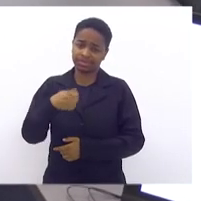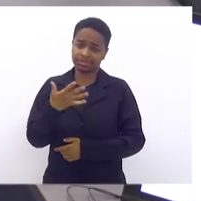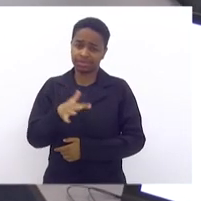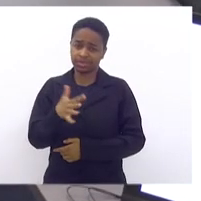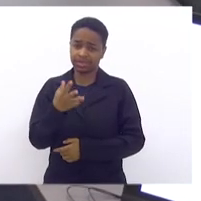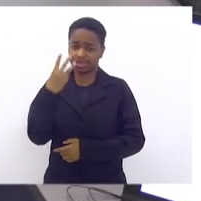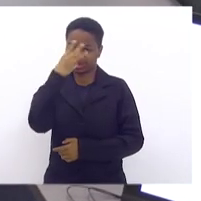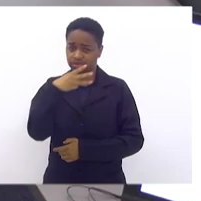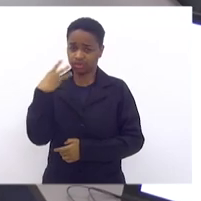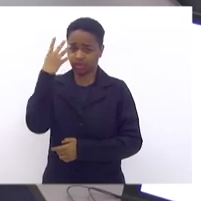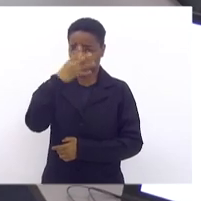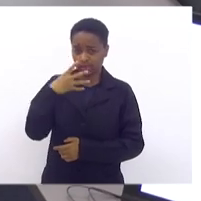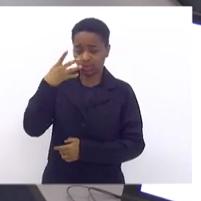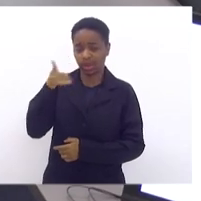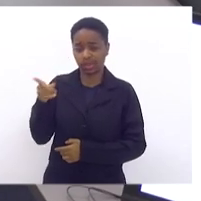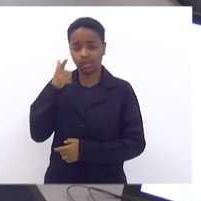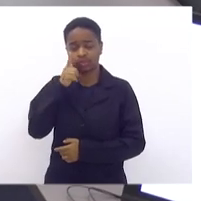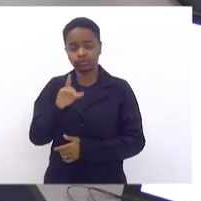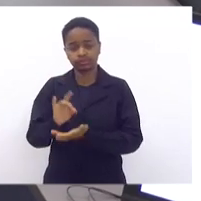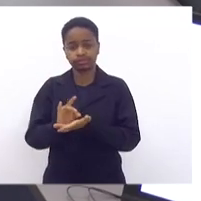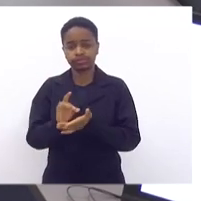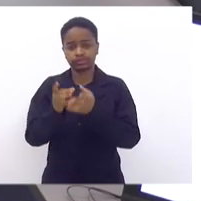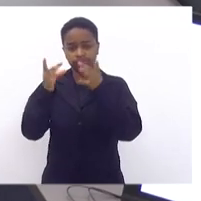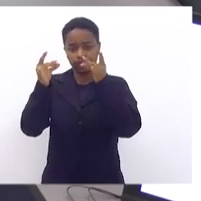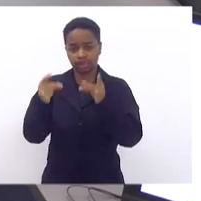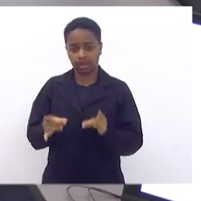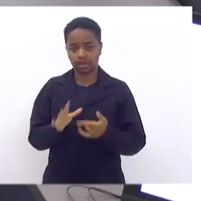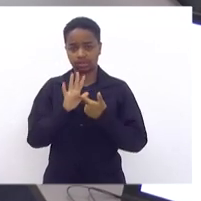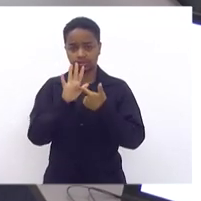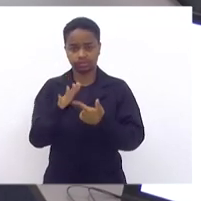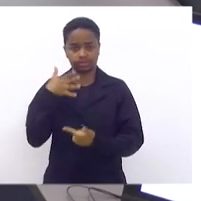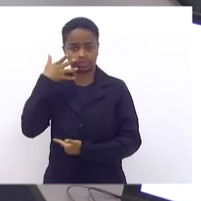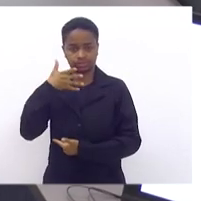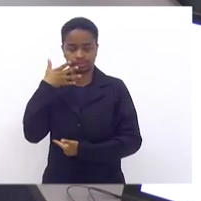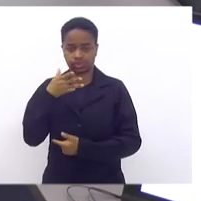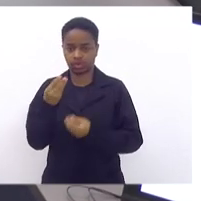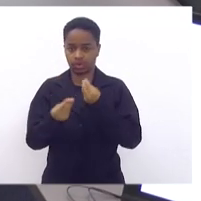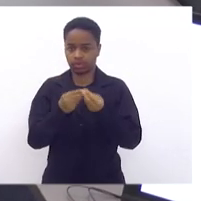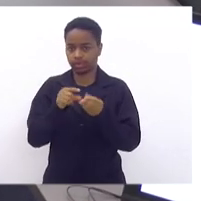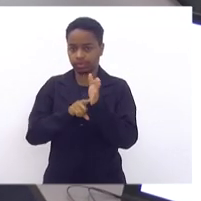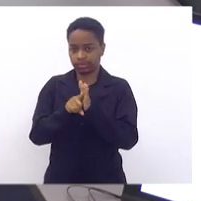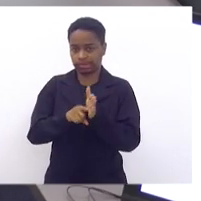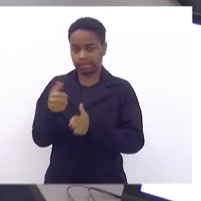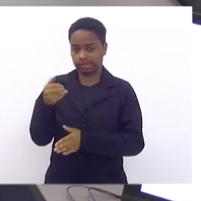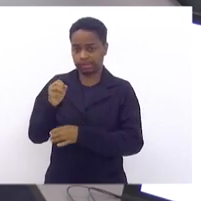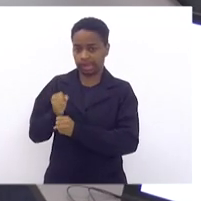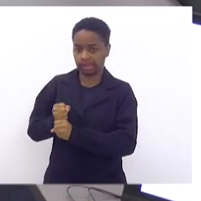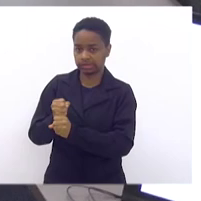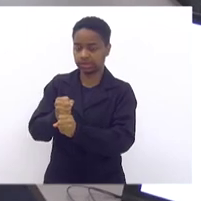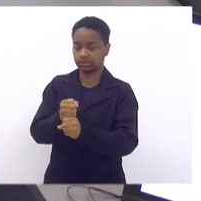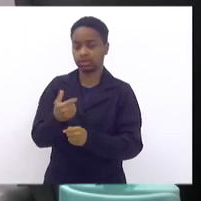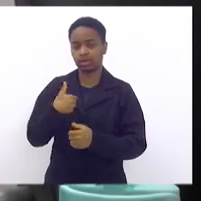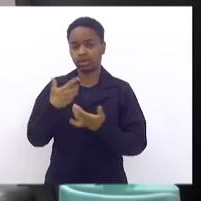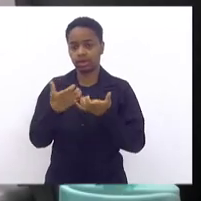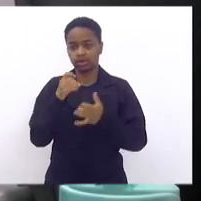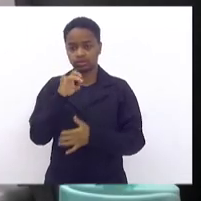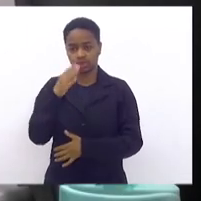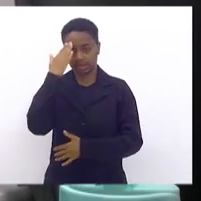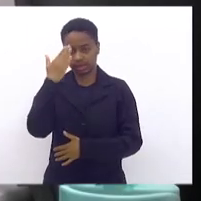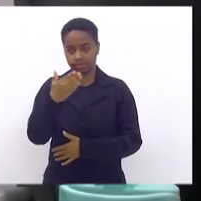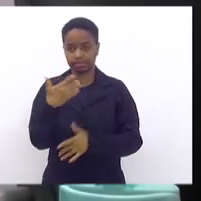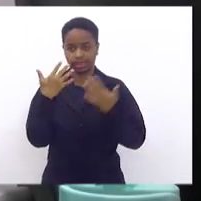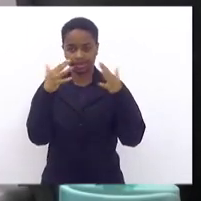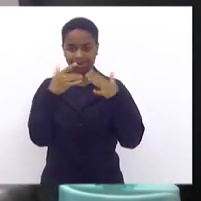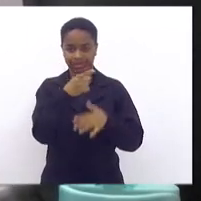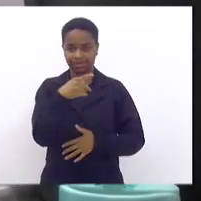3, 4 horas ali para ela conseguir falar, realmente esmiuçar todo o trabalho que ela fez ali na pesquisa de 10 anos. E eu só queria agradecer, viu? Parabéns pelo